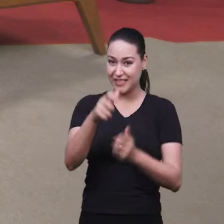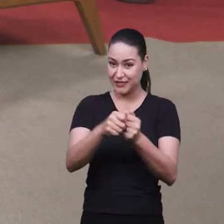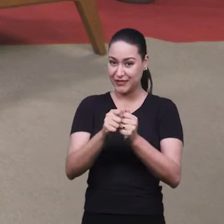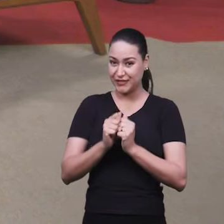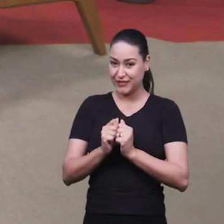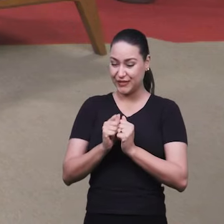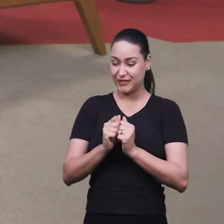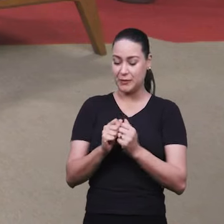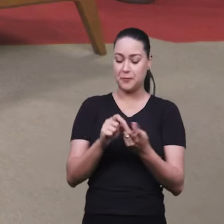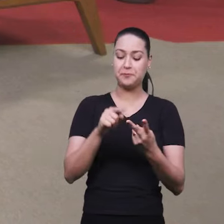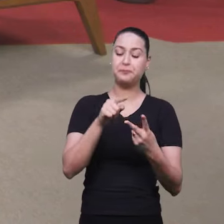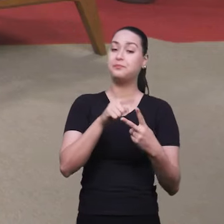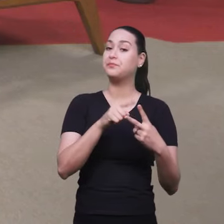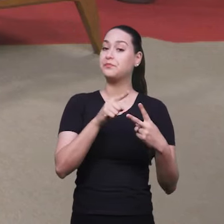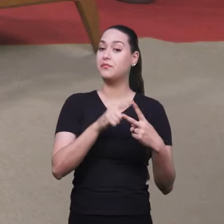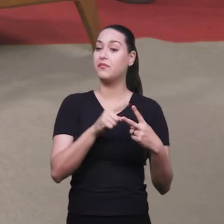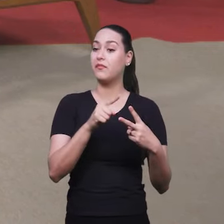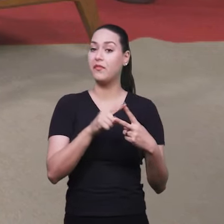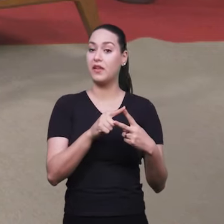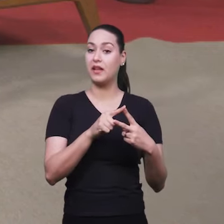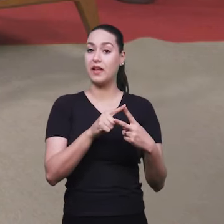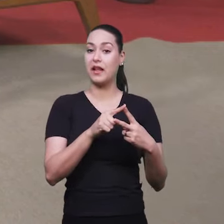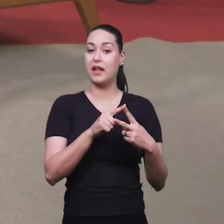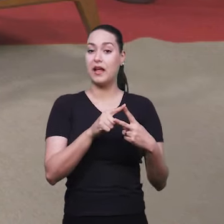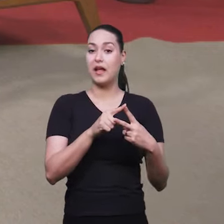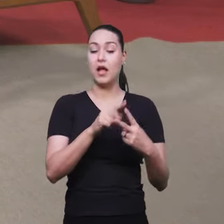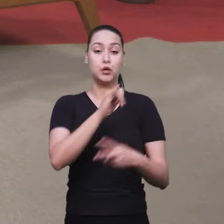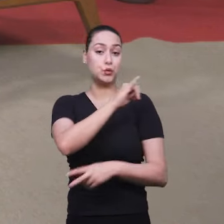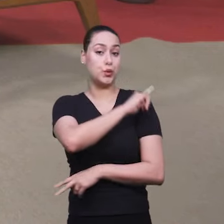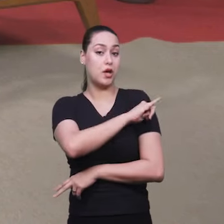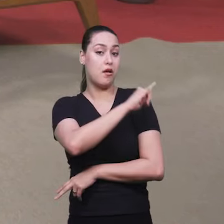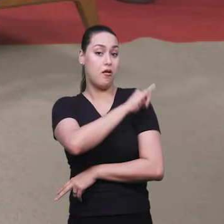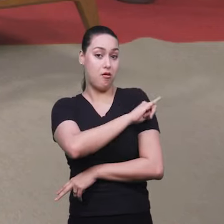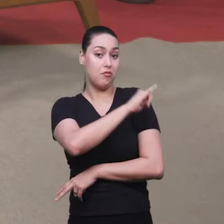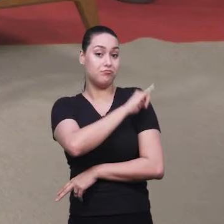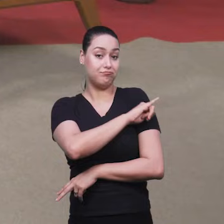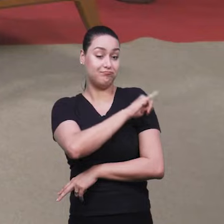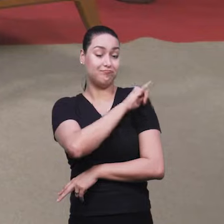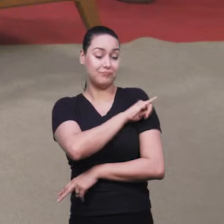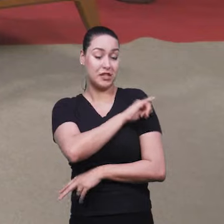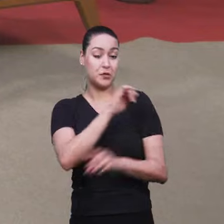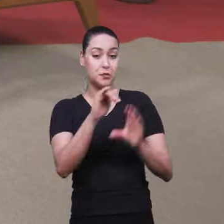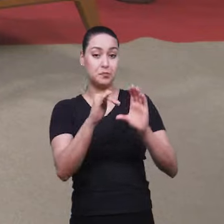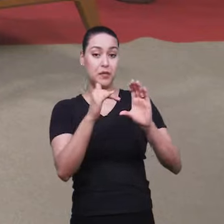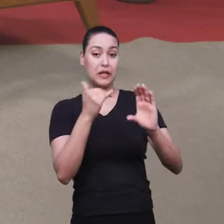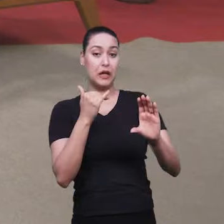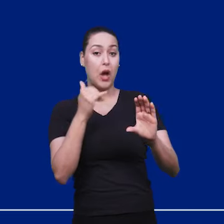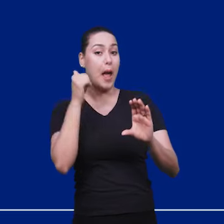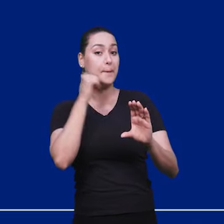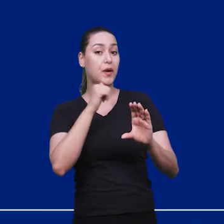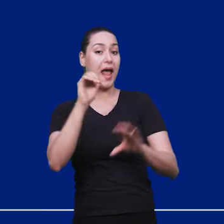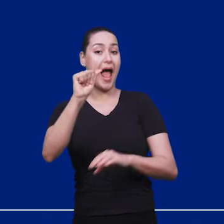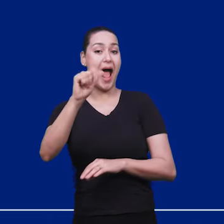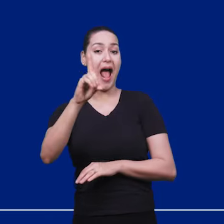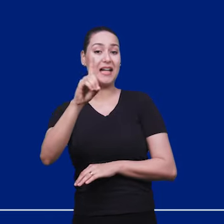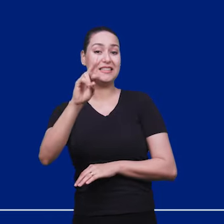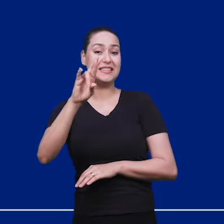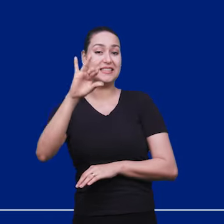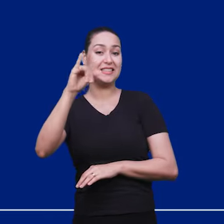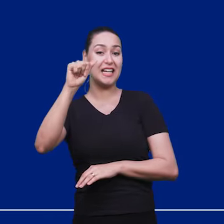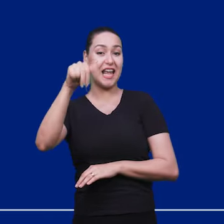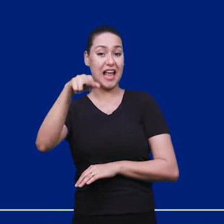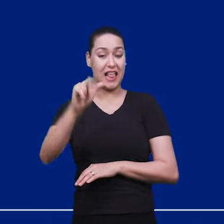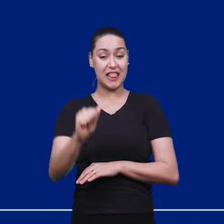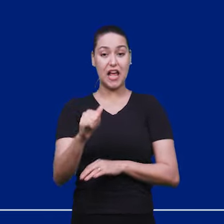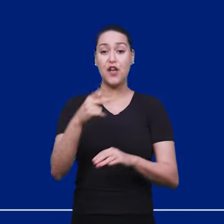aqui. A primeira participação veio de Resende, no Rio de Janeiro, e foi enviada por Adriana Araújo, e diz o seguinte: o